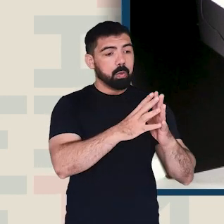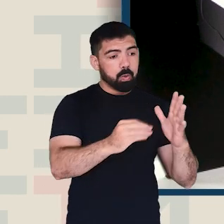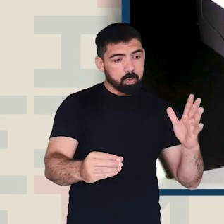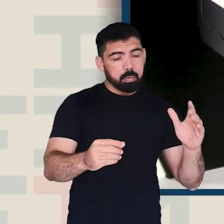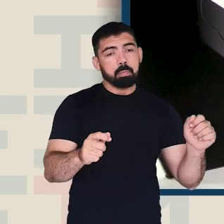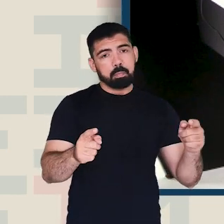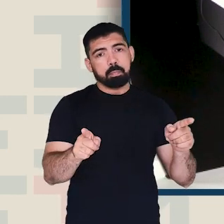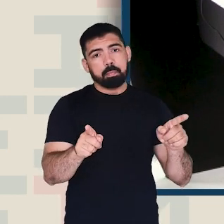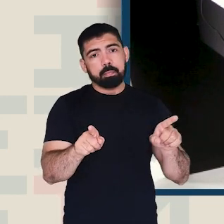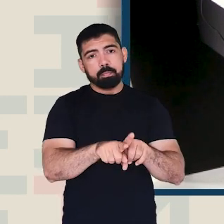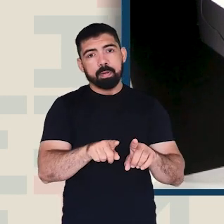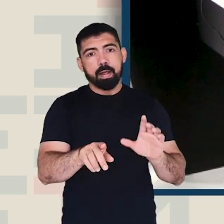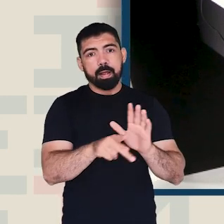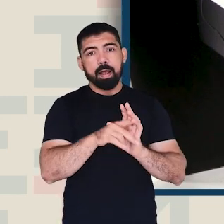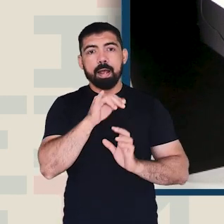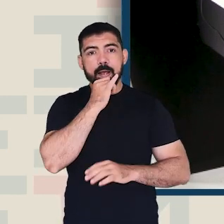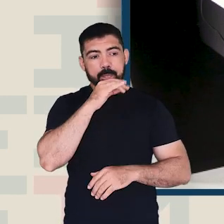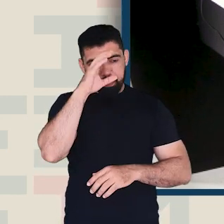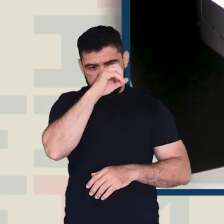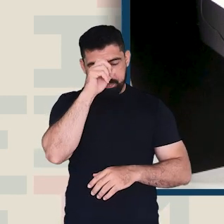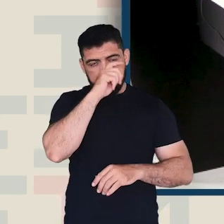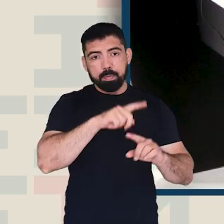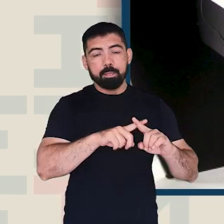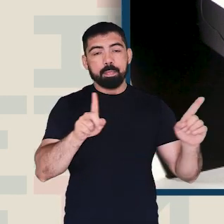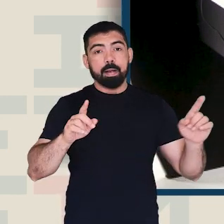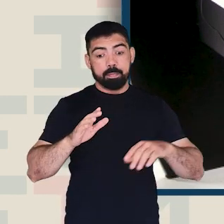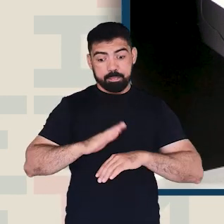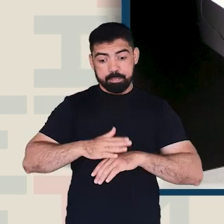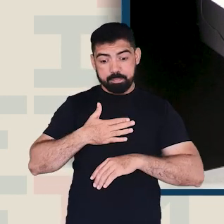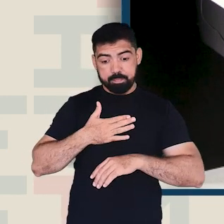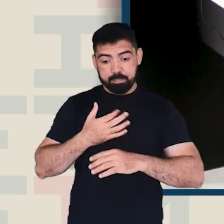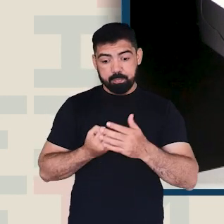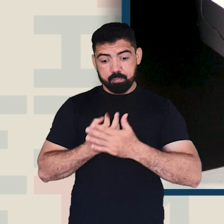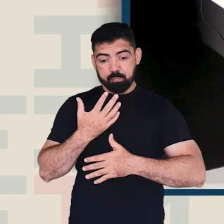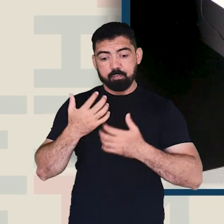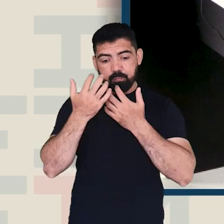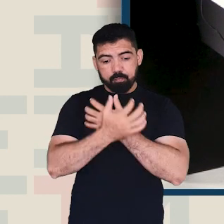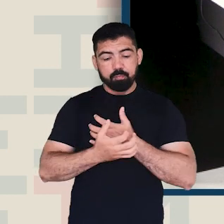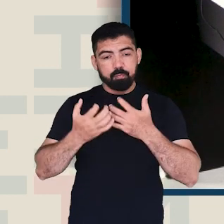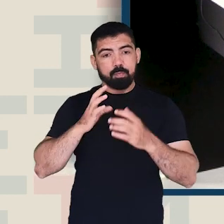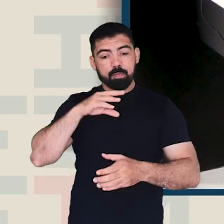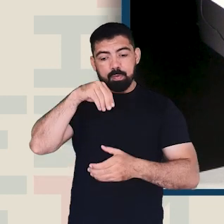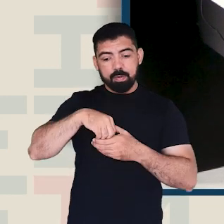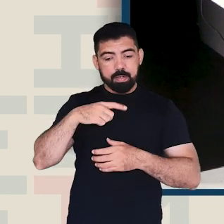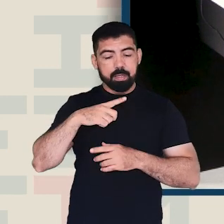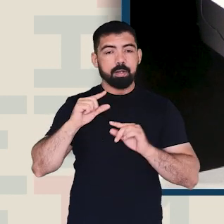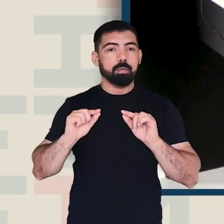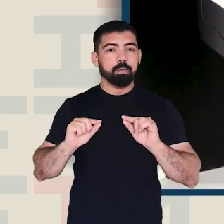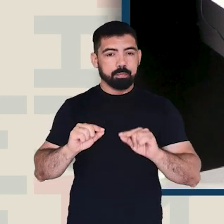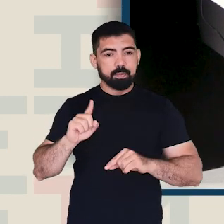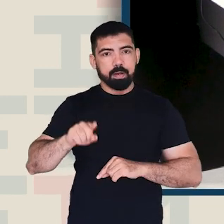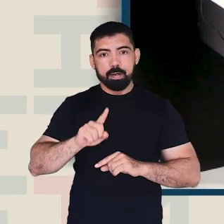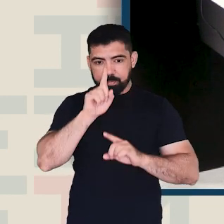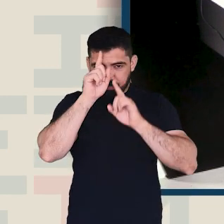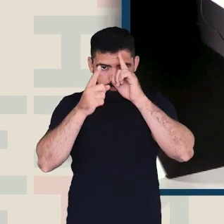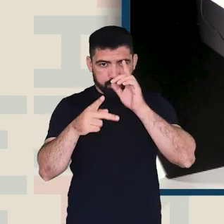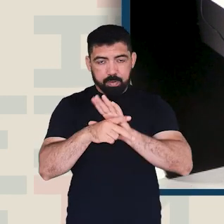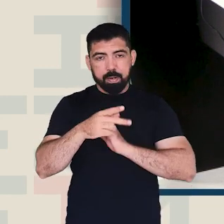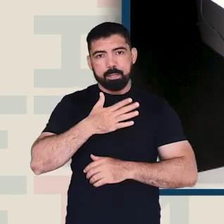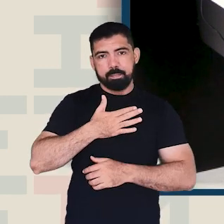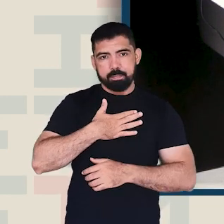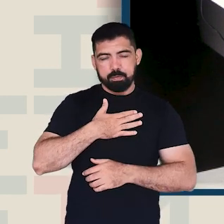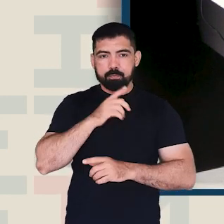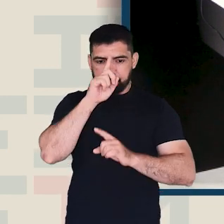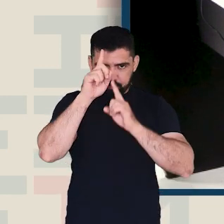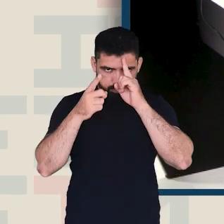de aprendizado, mas você percebe que sua música está vindo quando ela parte do princípio que é a sua criatividade, você está expondo